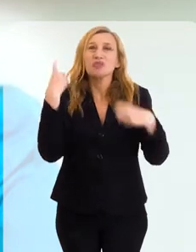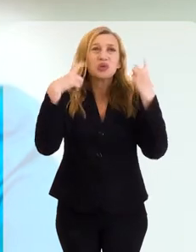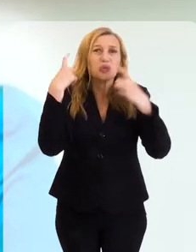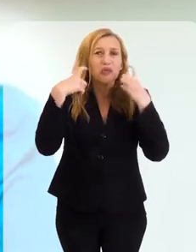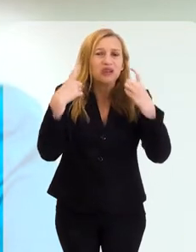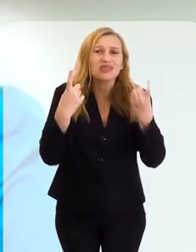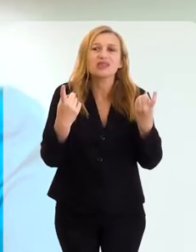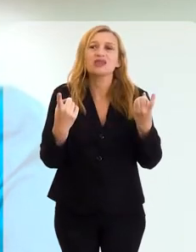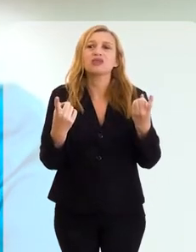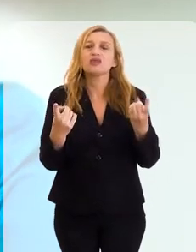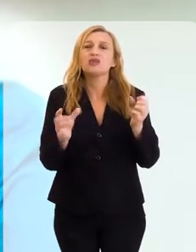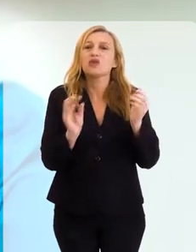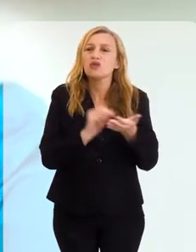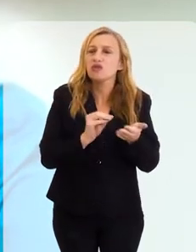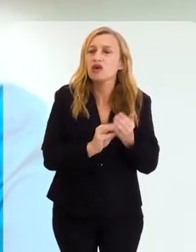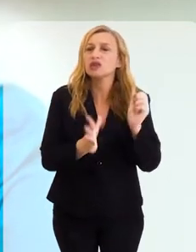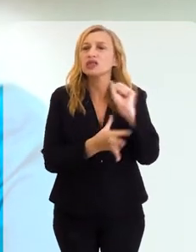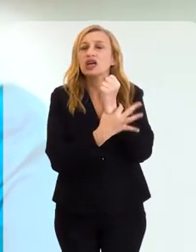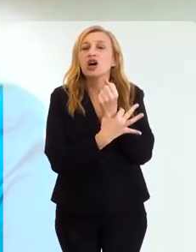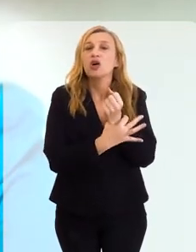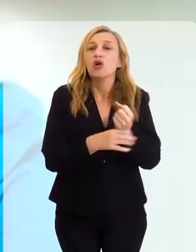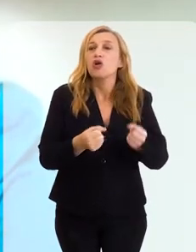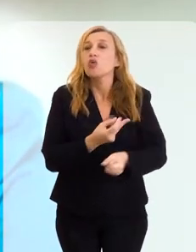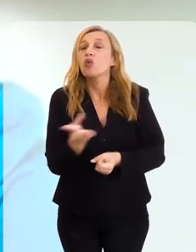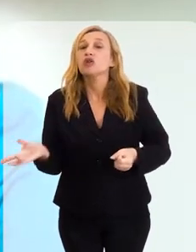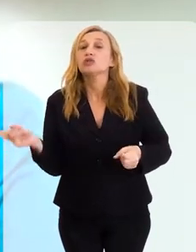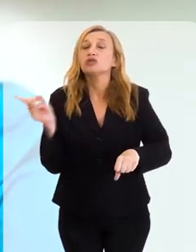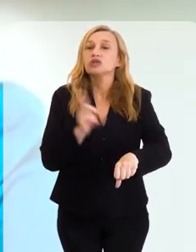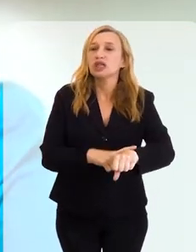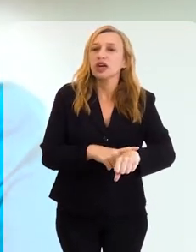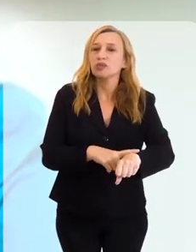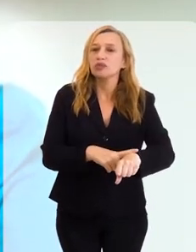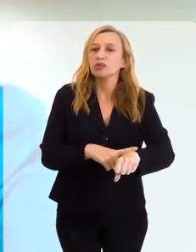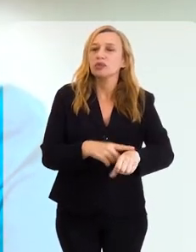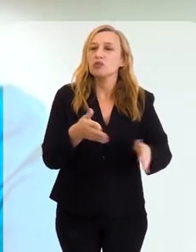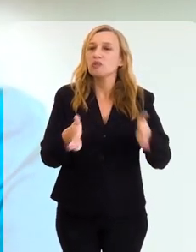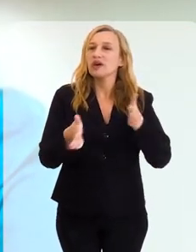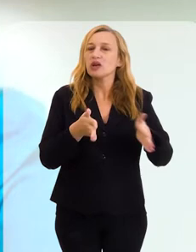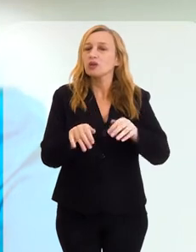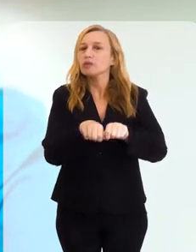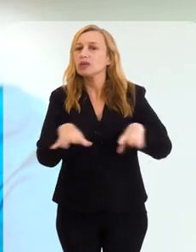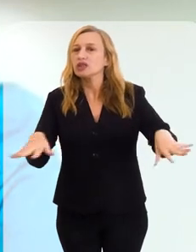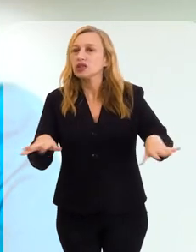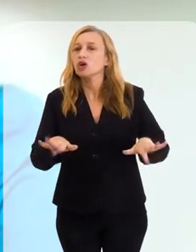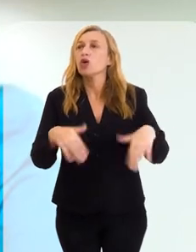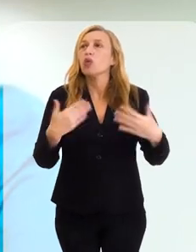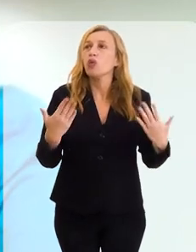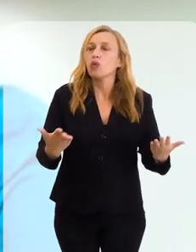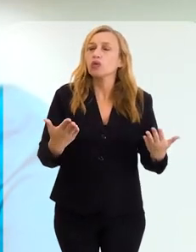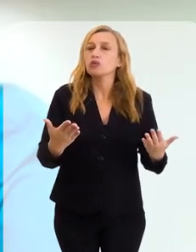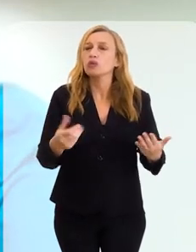tempo com muito receio e insegurança sobre quanto tempo duraria esse período de